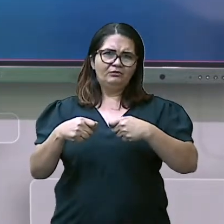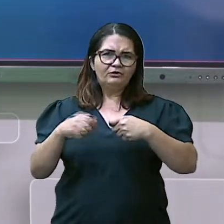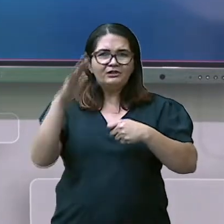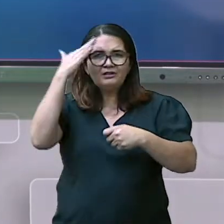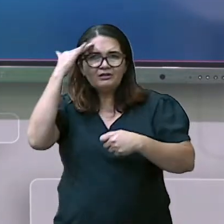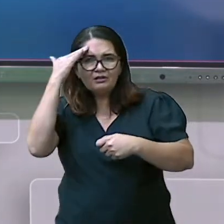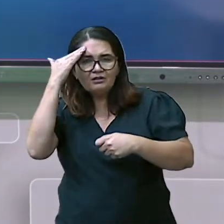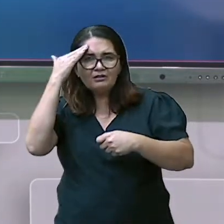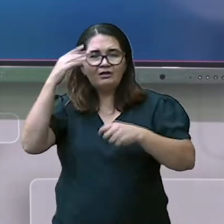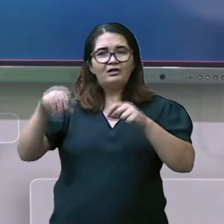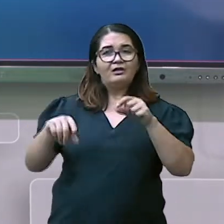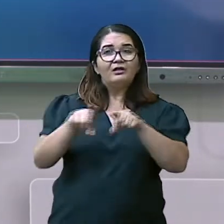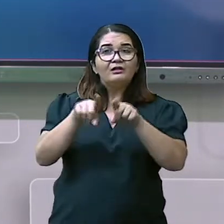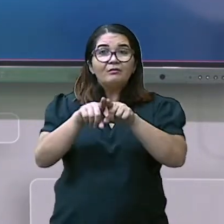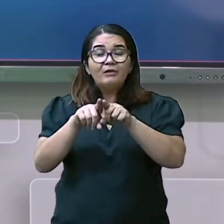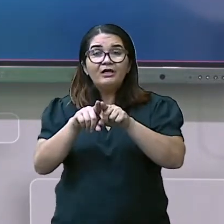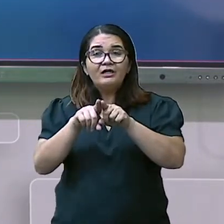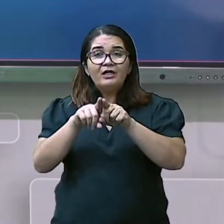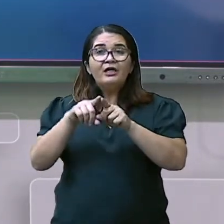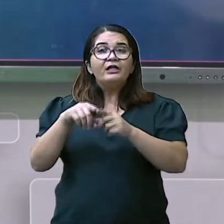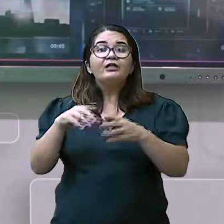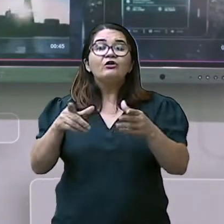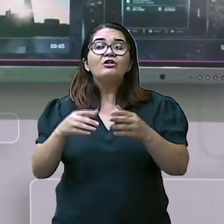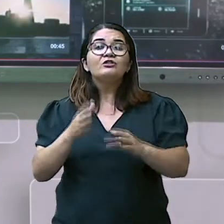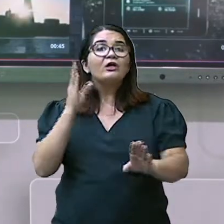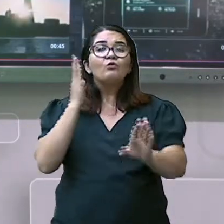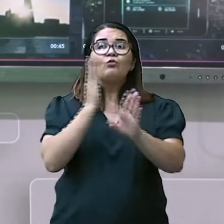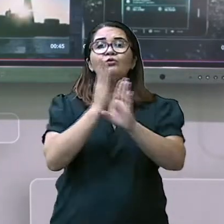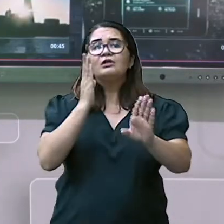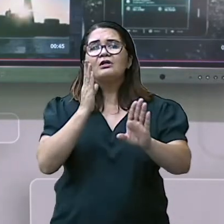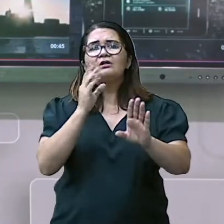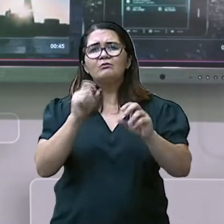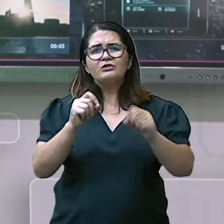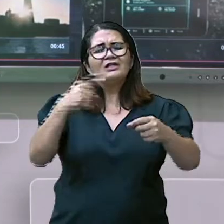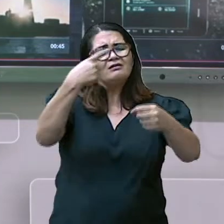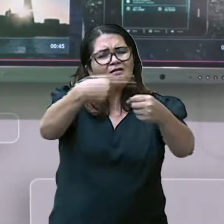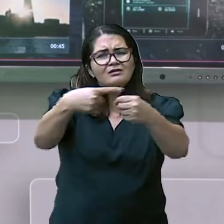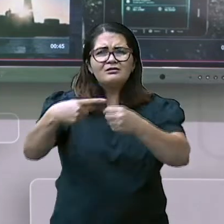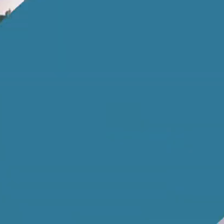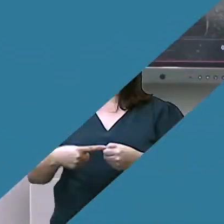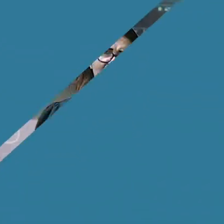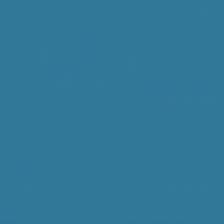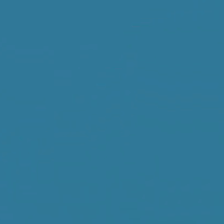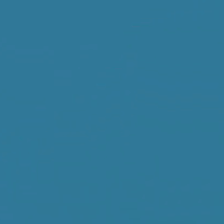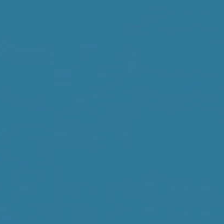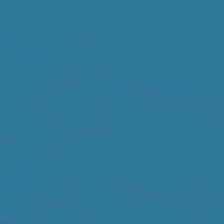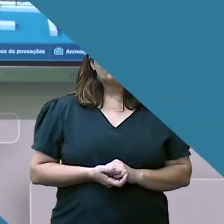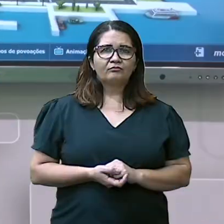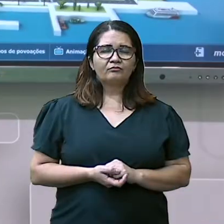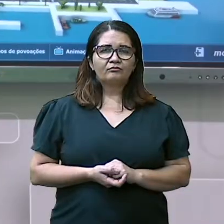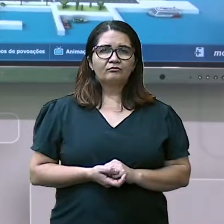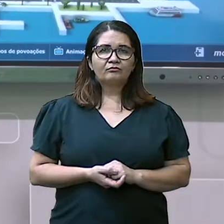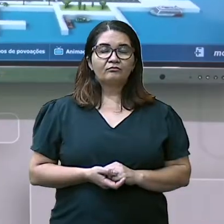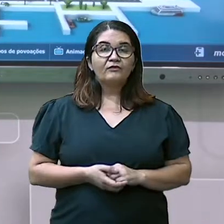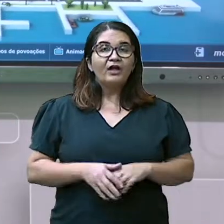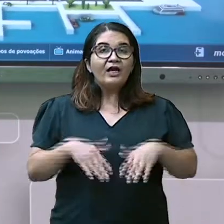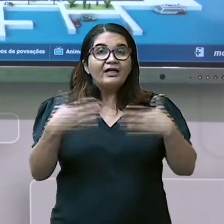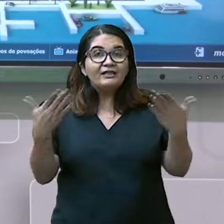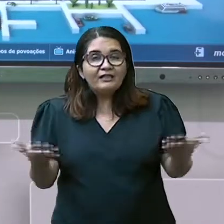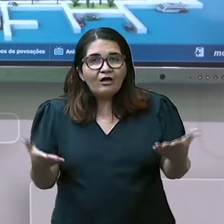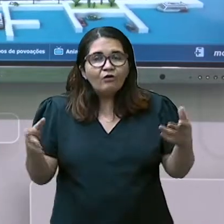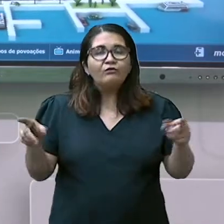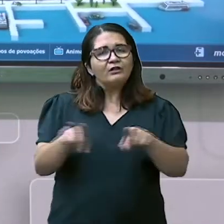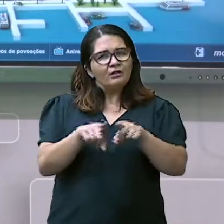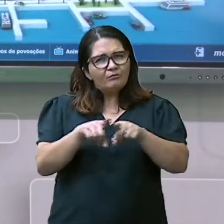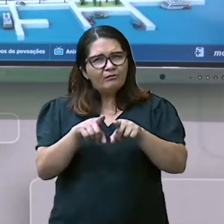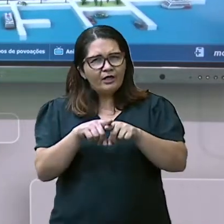muitas cidades. E aí nós vamos ver um pouquinho por que isso acontece. Nós vimos no